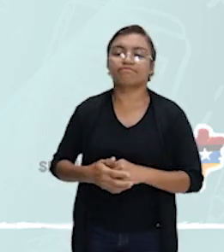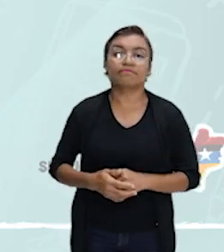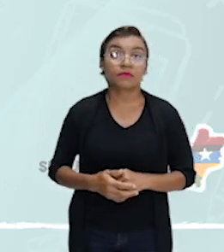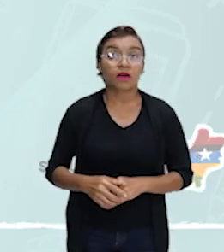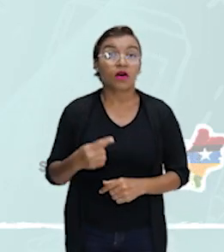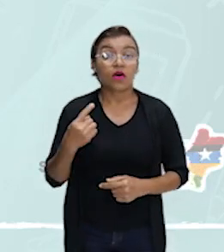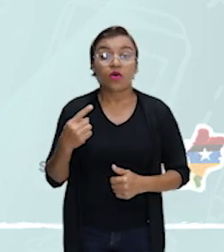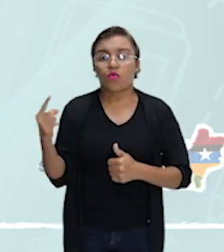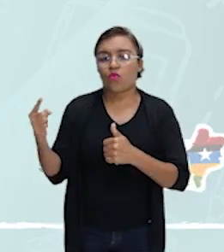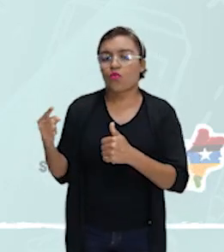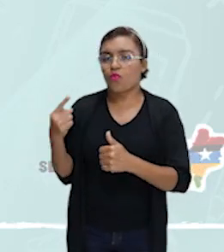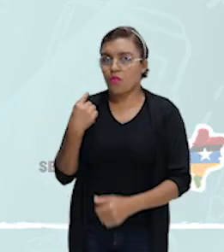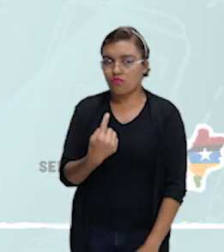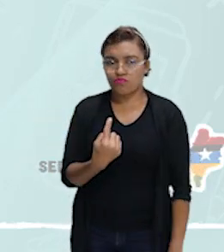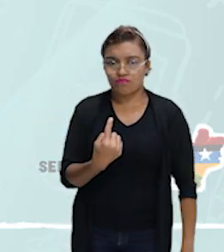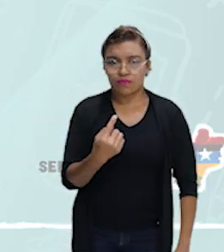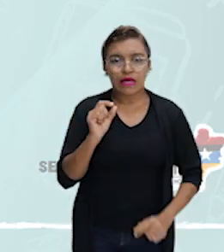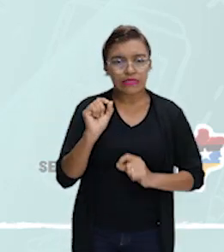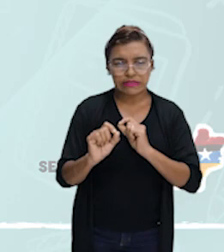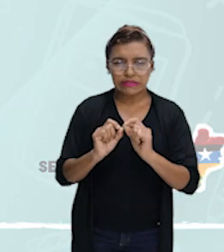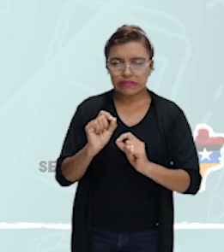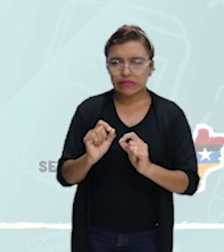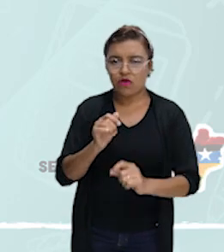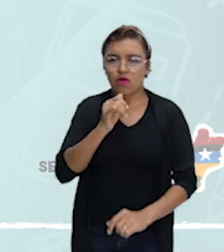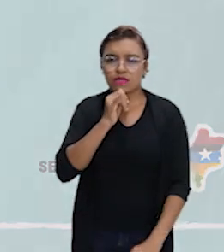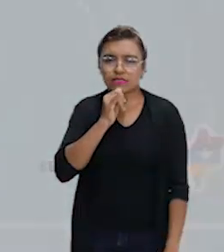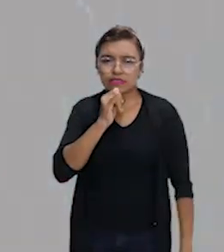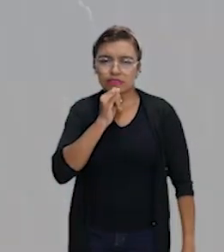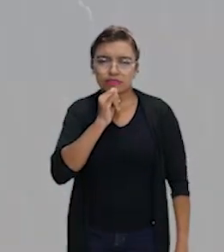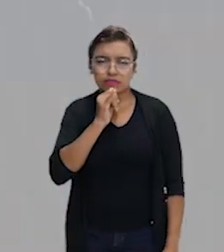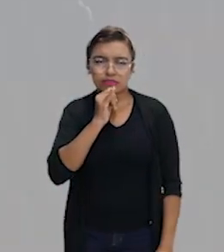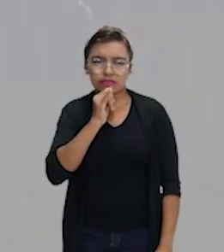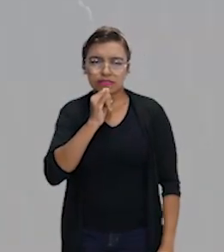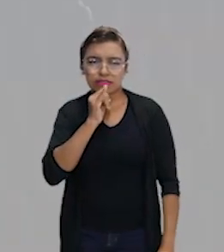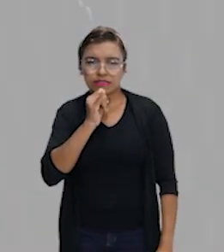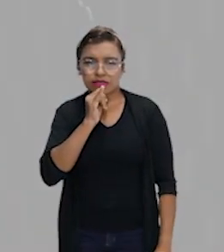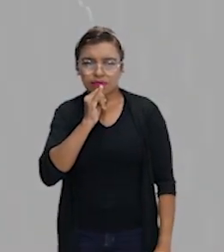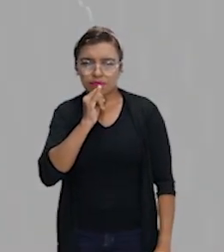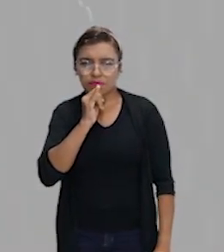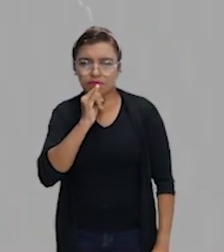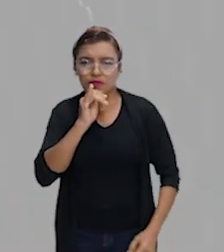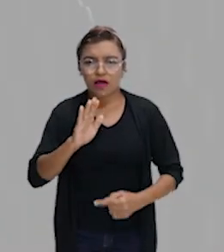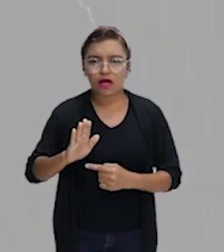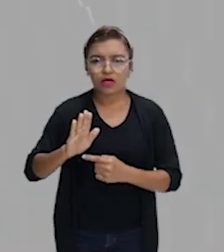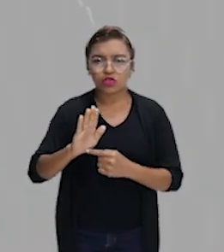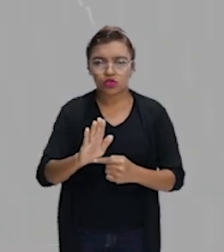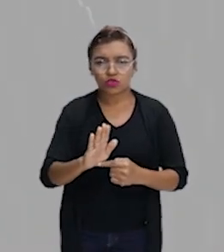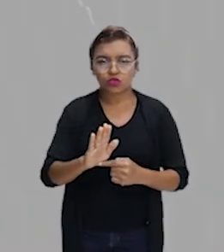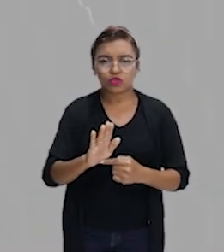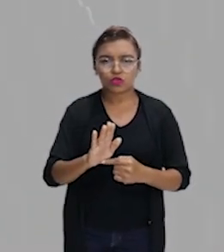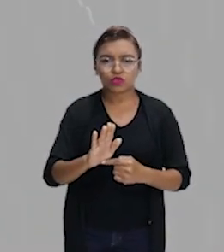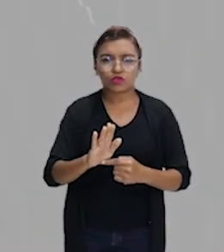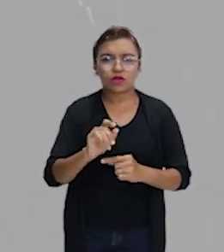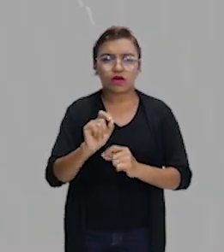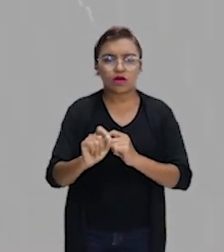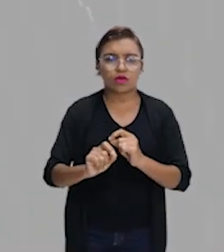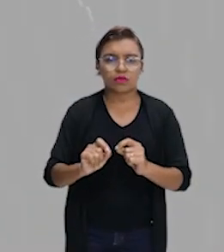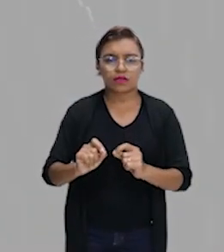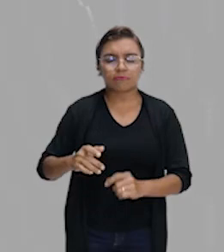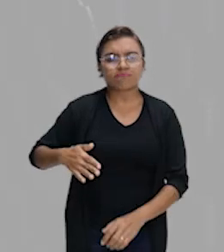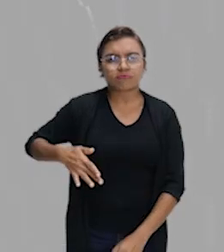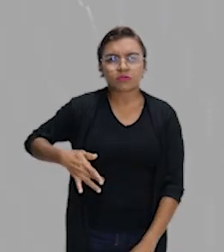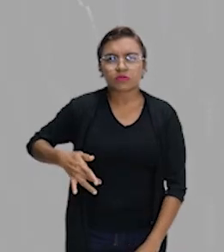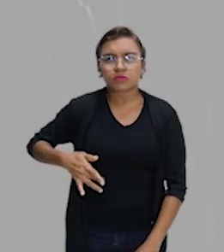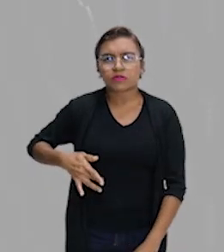Como antiácido estomacal. Turma, se você estiver com uma